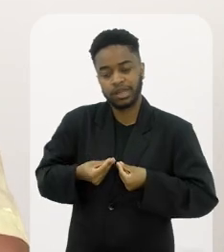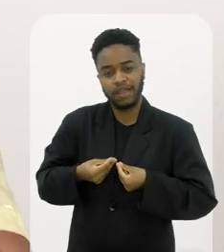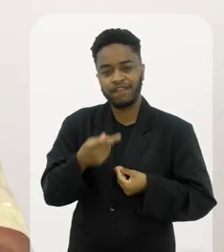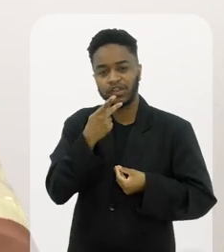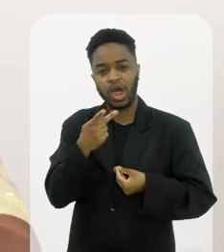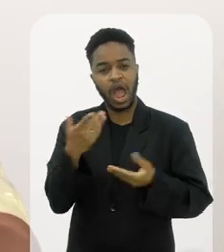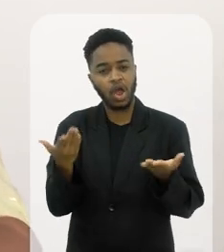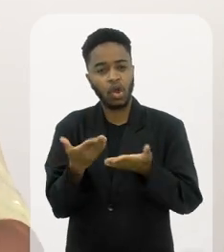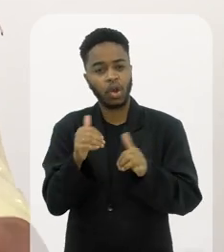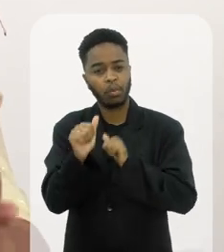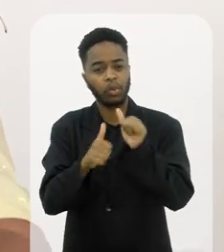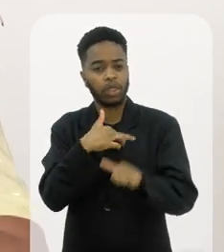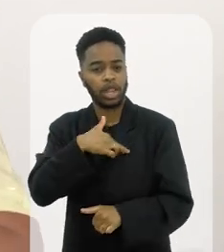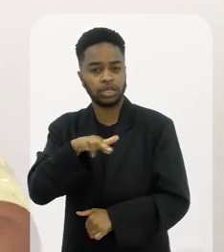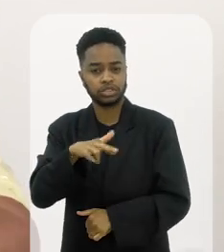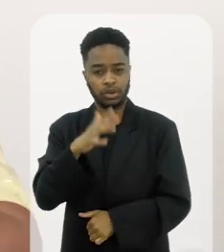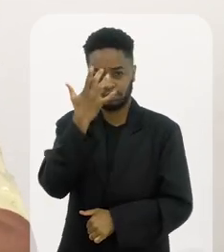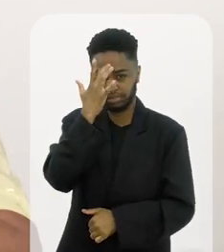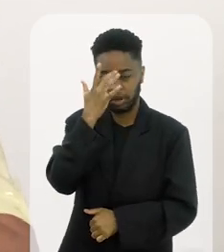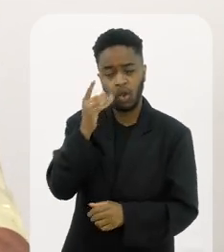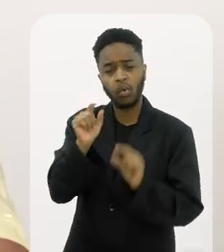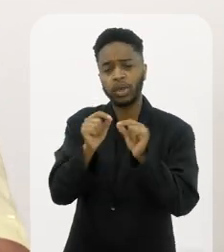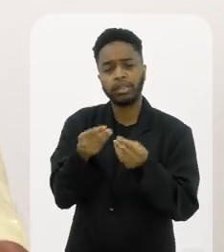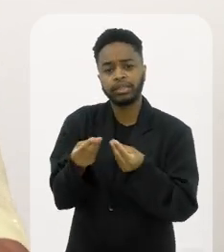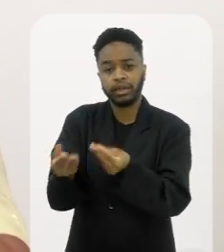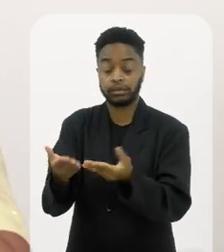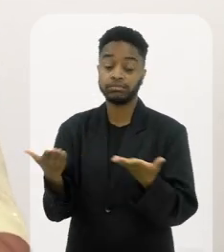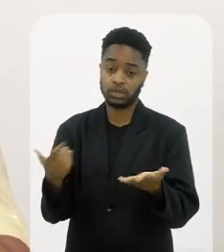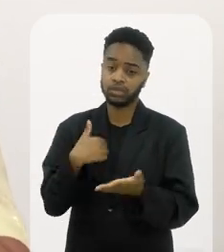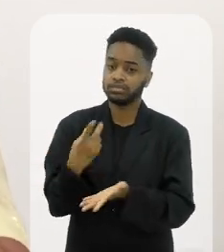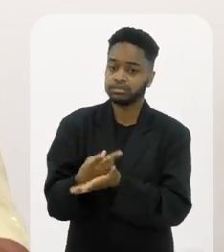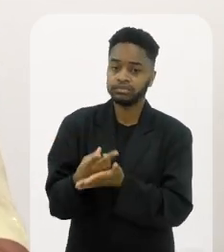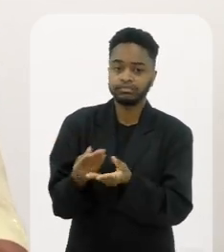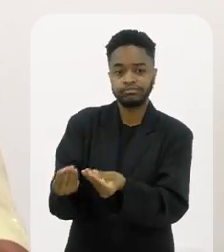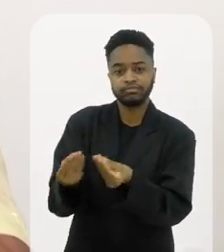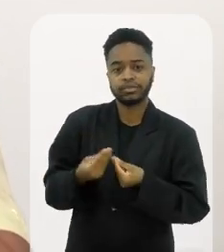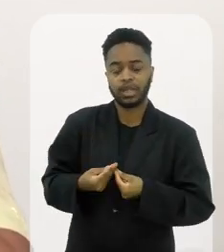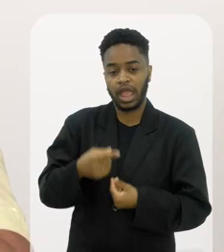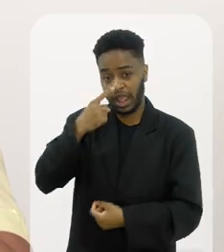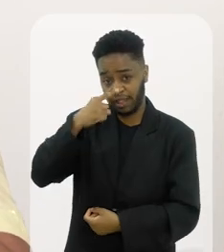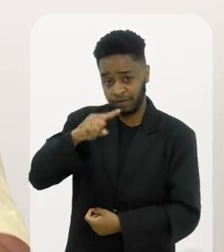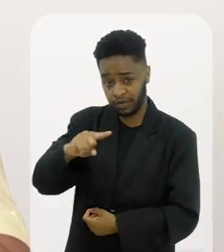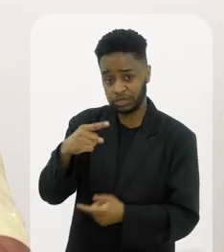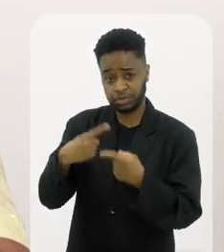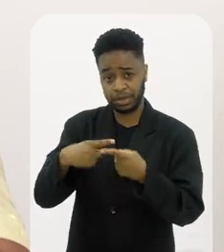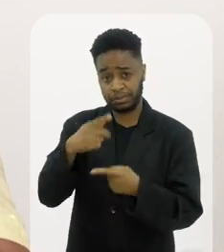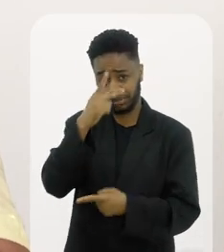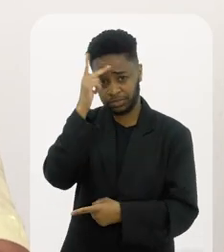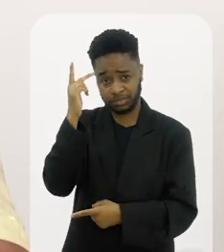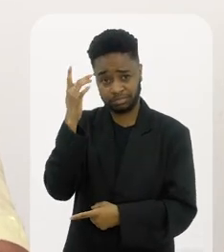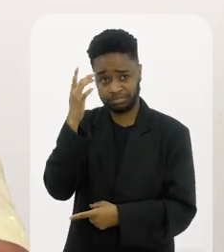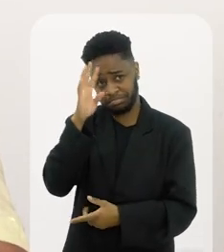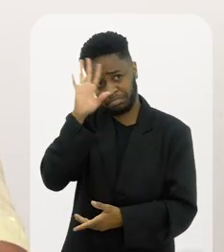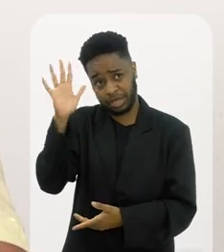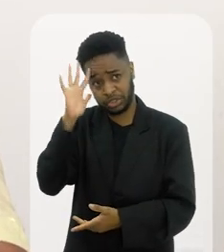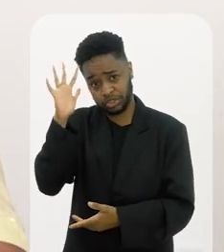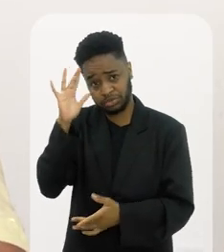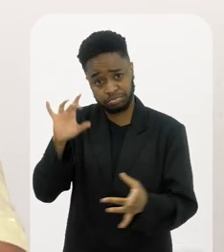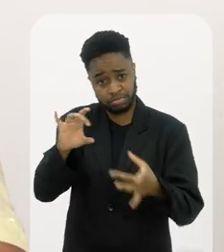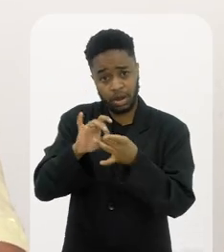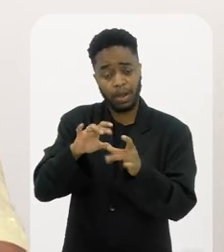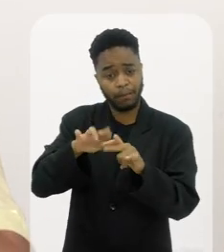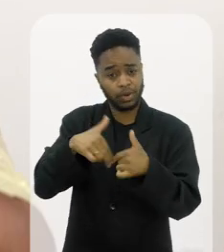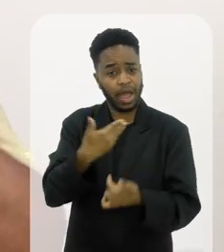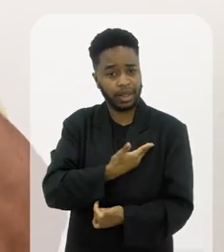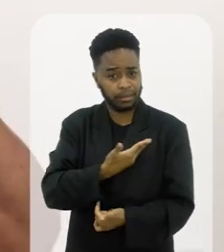Poxa, a Kunti agora virou Hare Krishna, o que eu vou dar para ela? Então eu ganho muito. Eu ganho Ganesha, eu ganho elefante, porque as pessoas acham que está associado